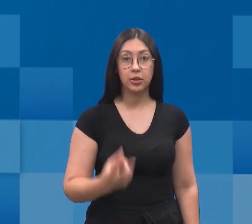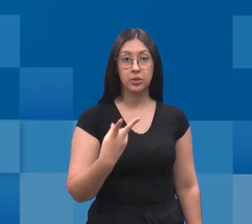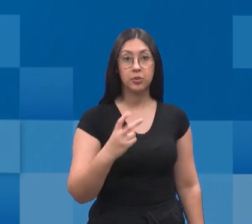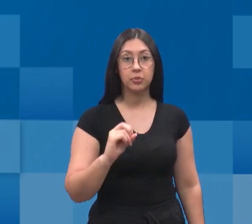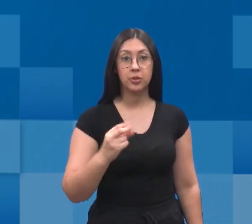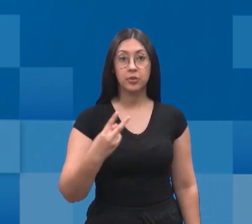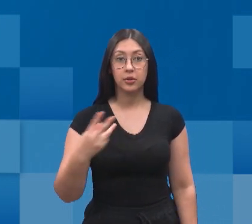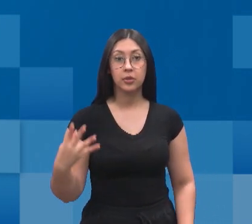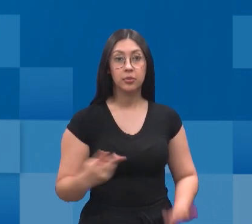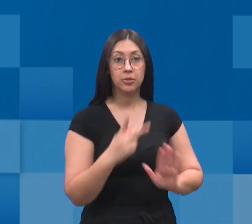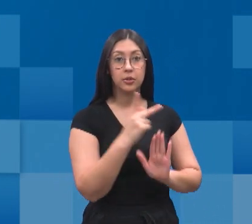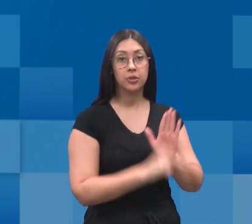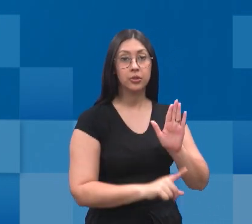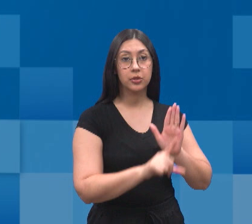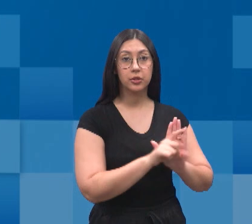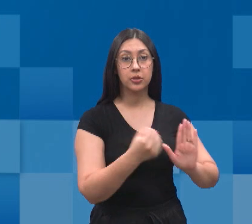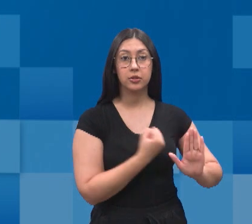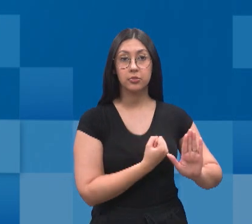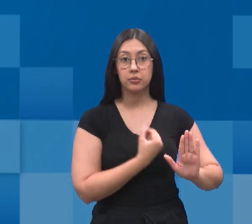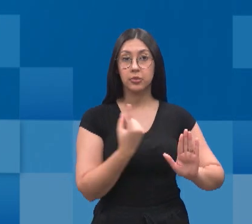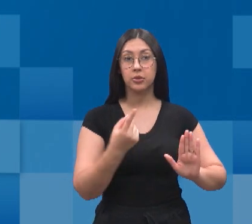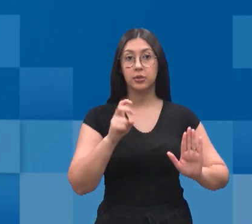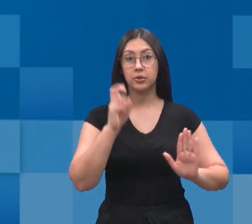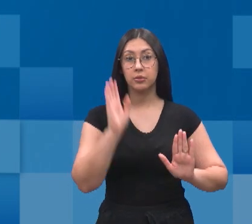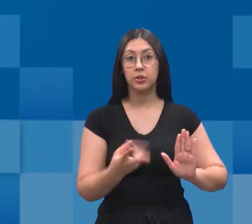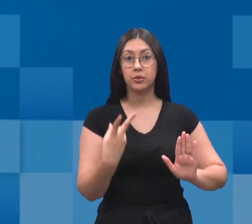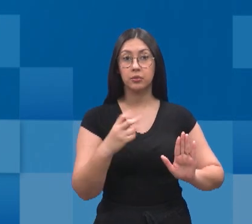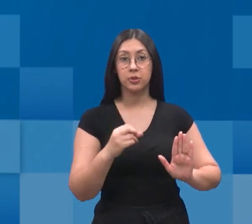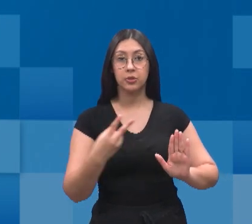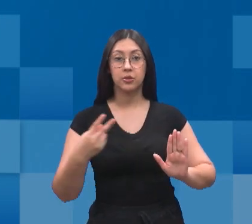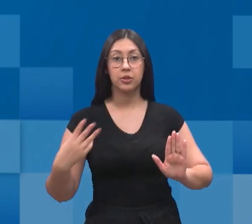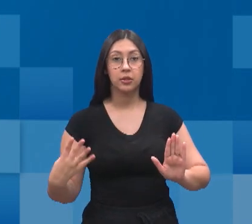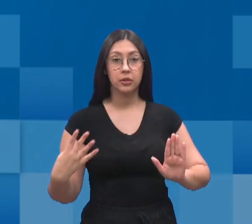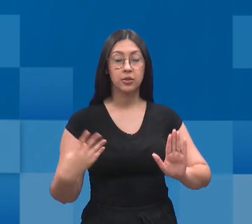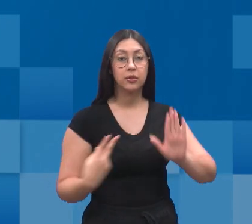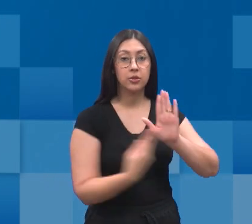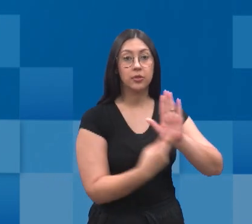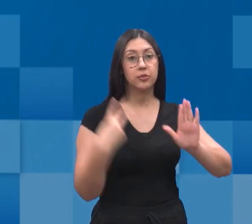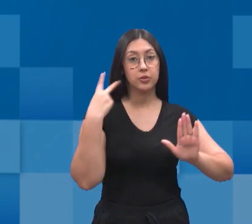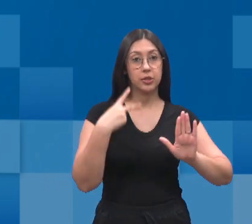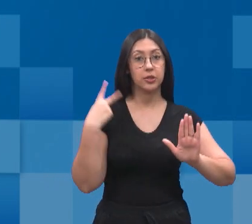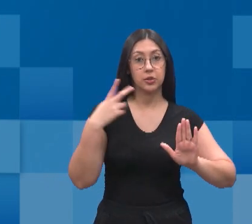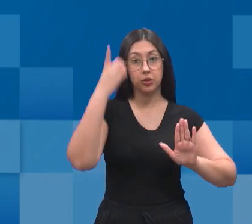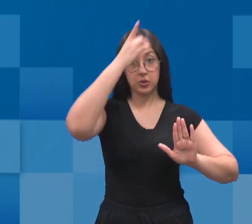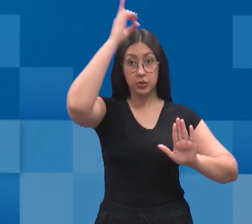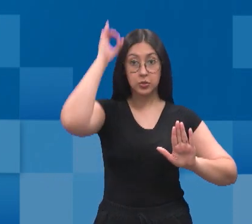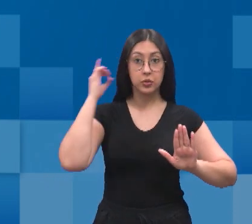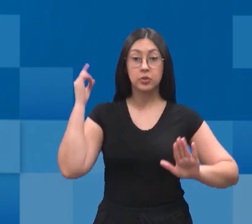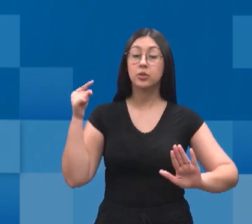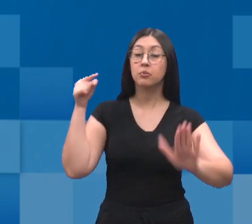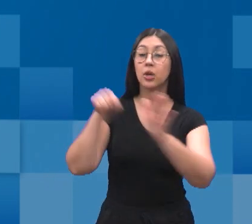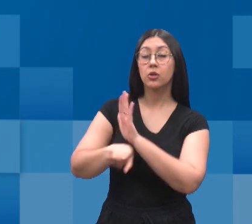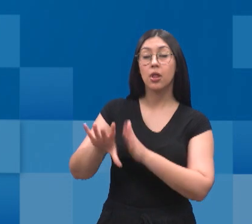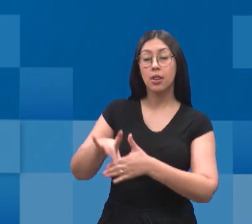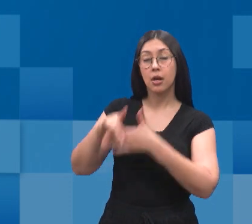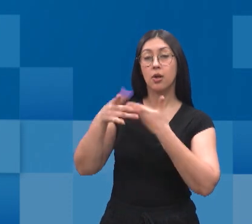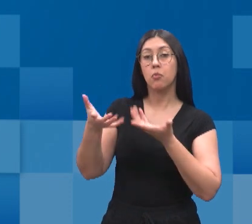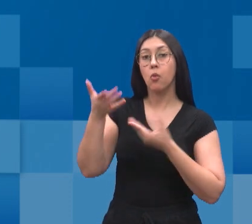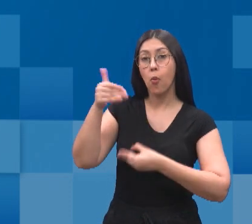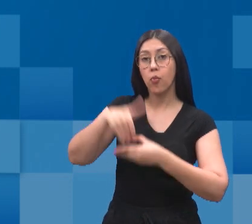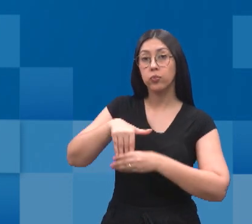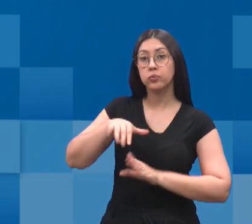3739/2024, projeto de lei número 15/2024, autoria da vereadora Dulce Rita. Consulta a liderança se deseja encaminhar o